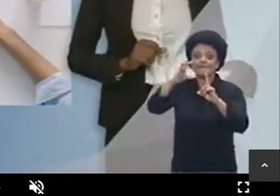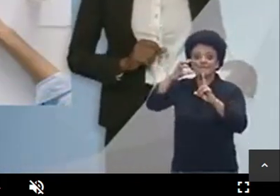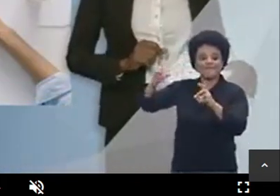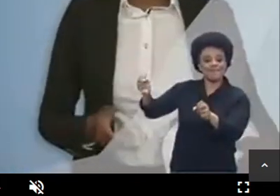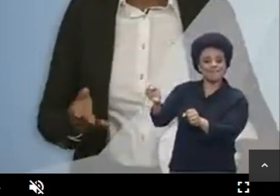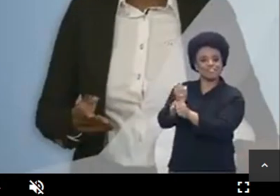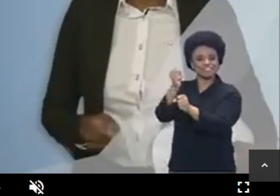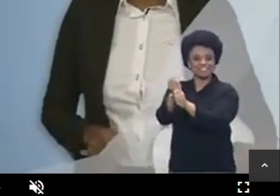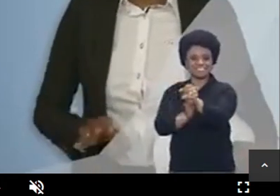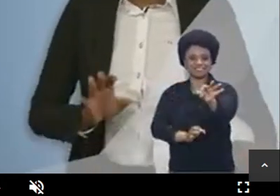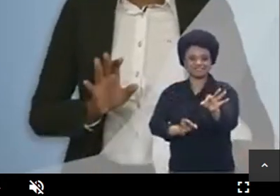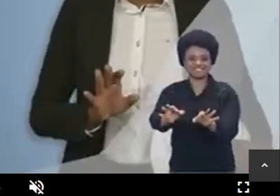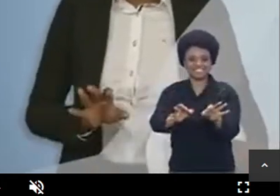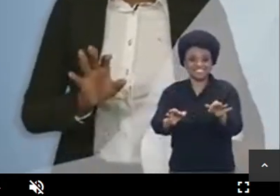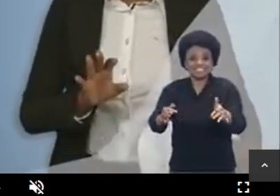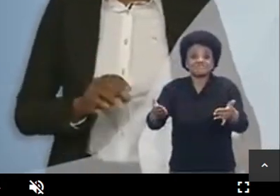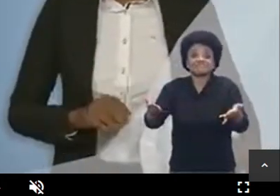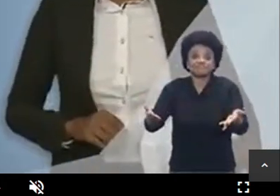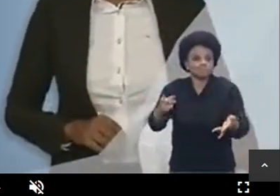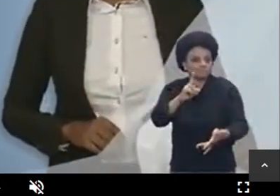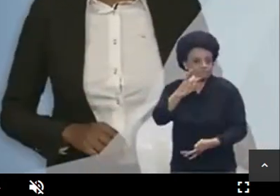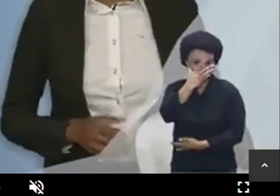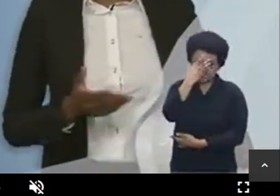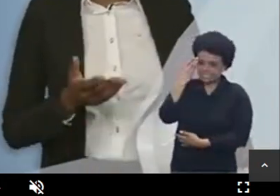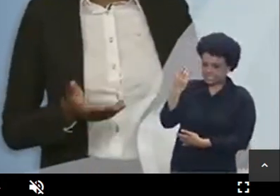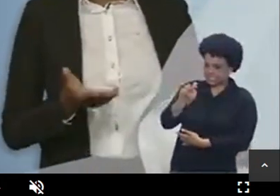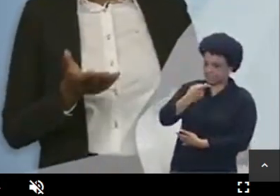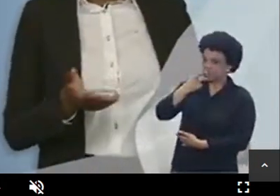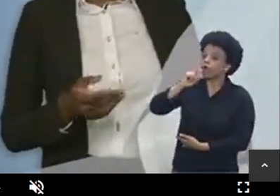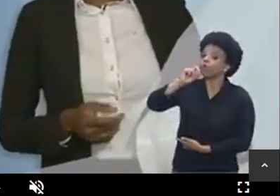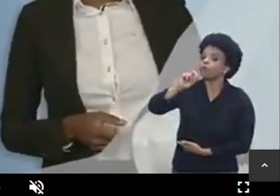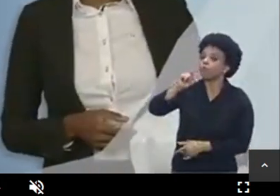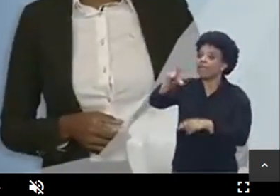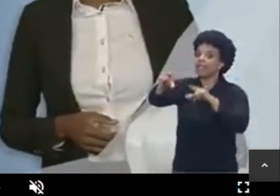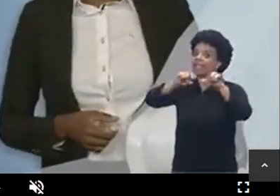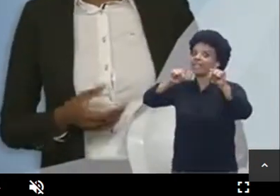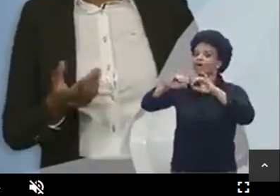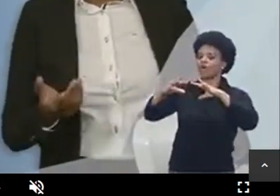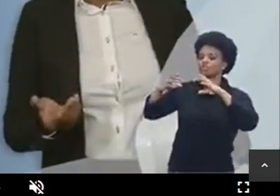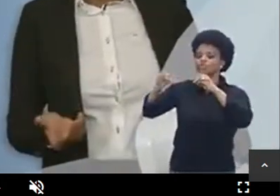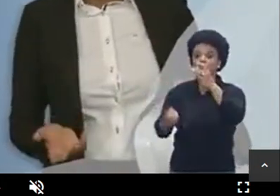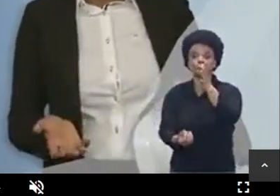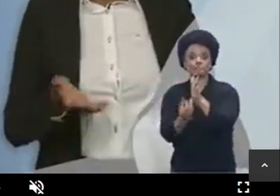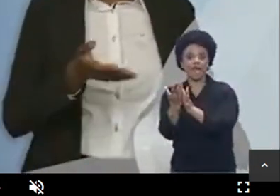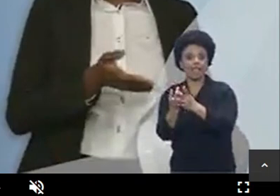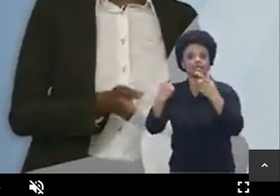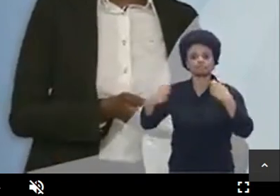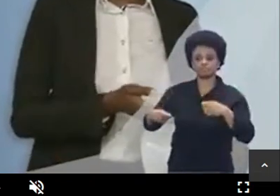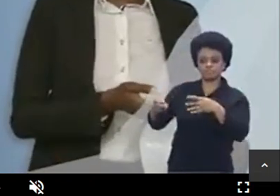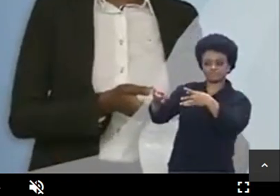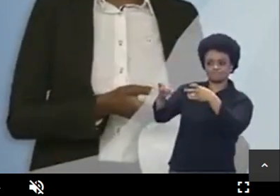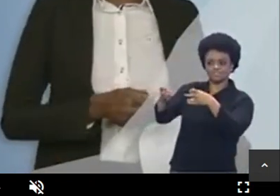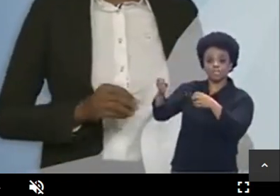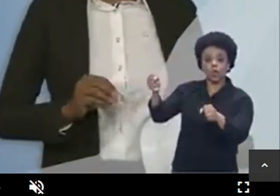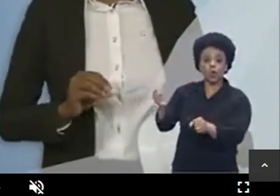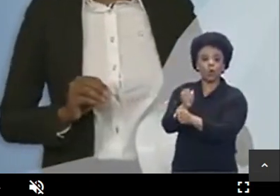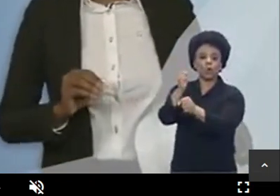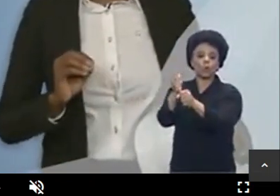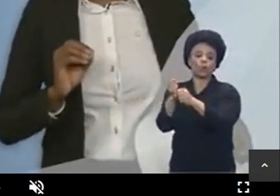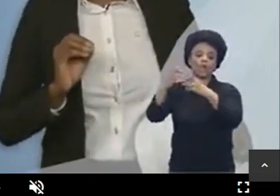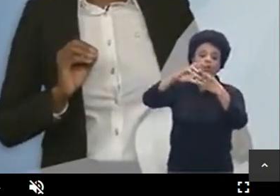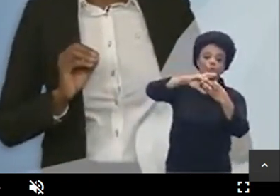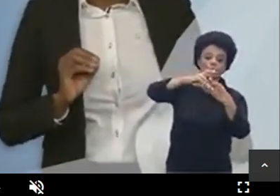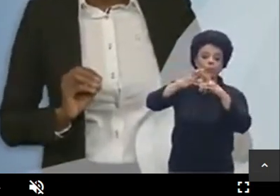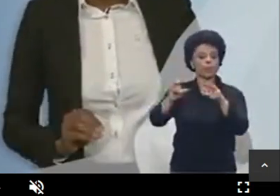um projeto? Aliás, não posso deixar de falar que a escolha de todos os materiais deve visar uma construção sustentável e